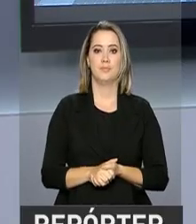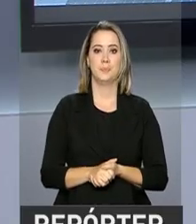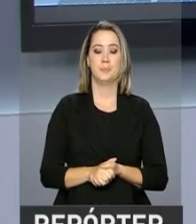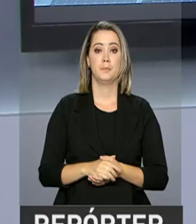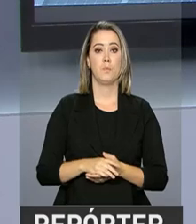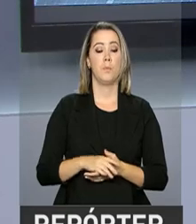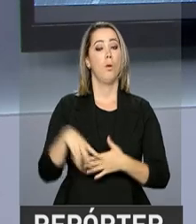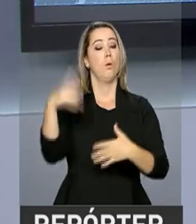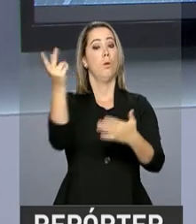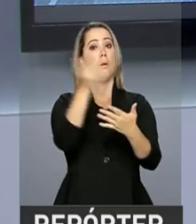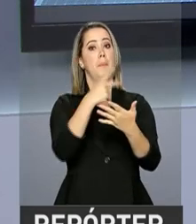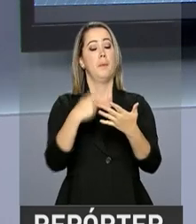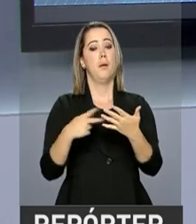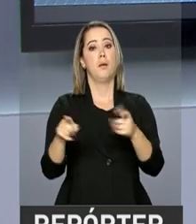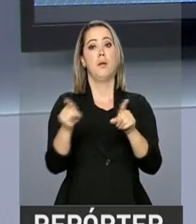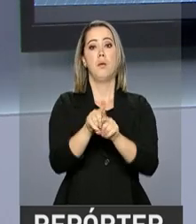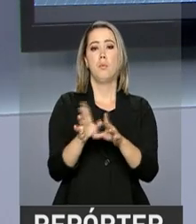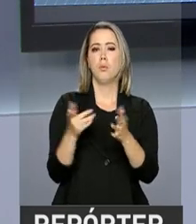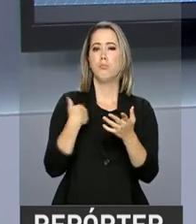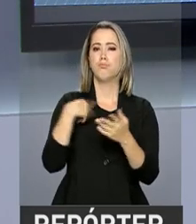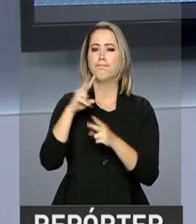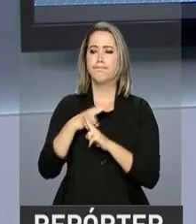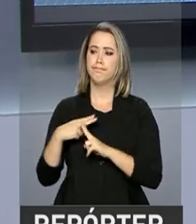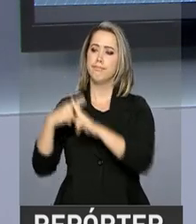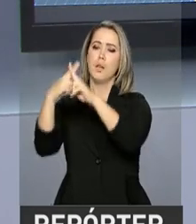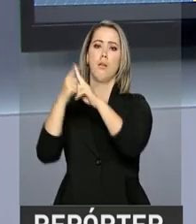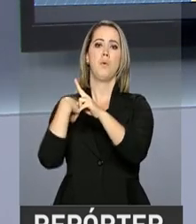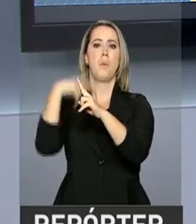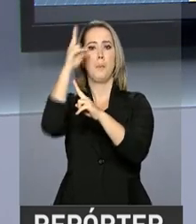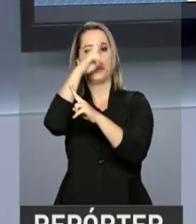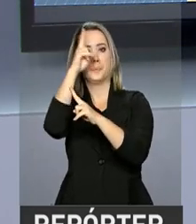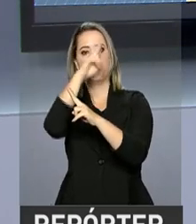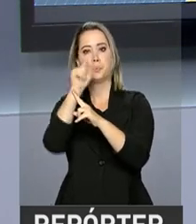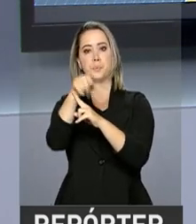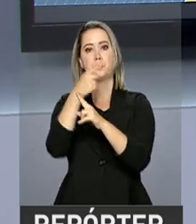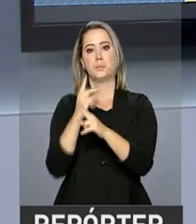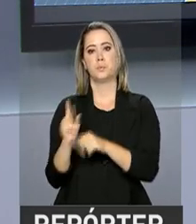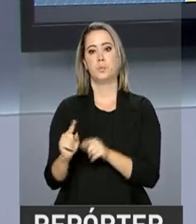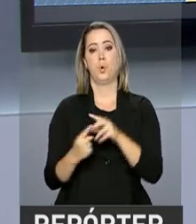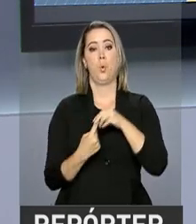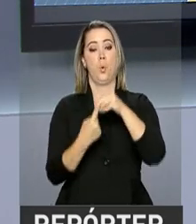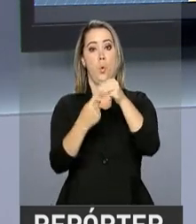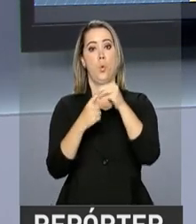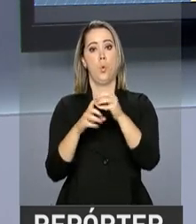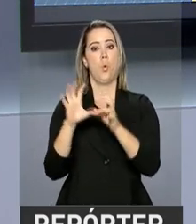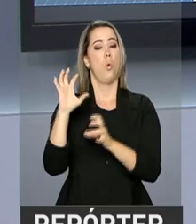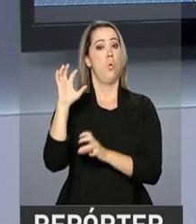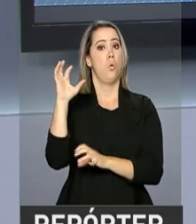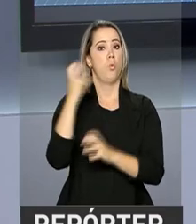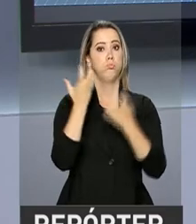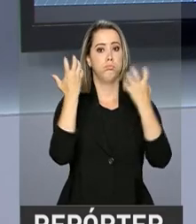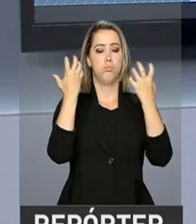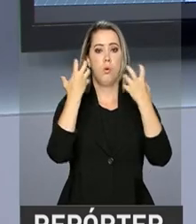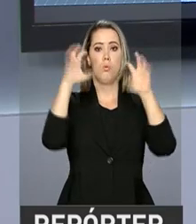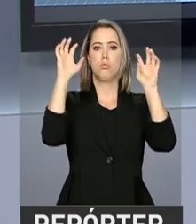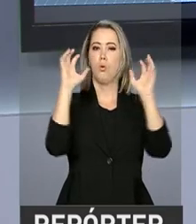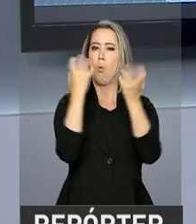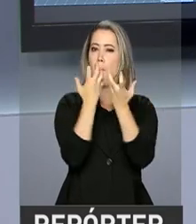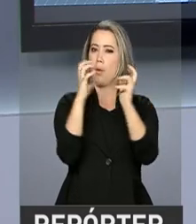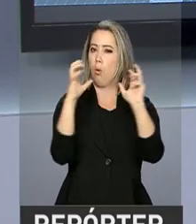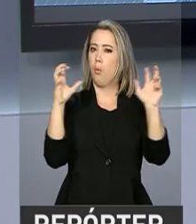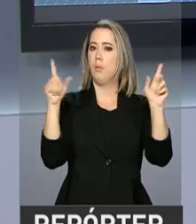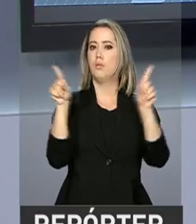Mapas interativos, imagens de satélites e dados históricos sobre o único bioma exclusivamente brasileiro, a